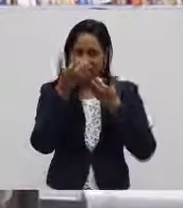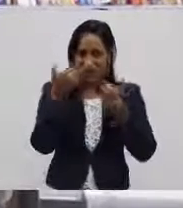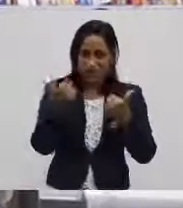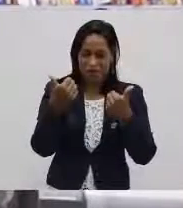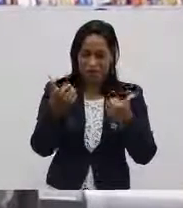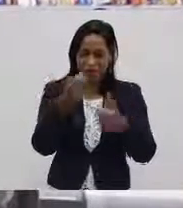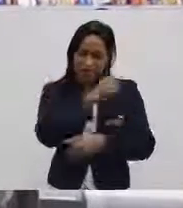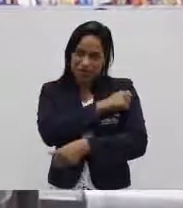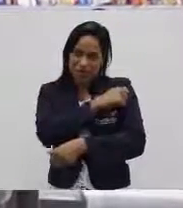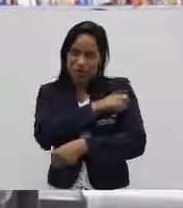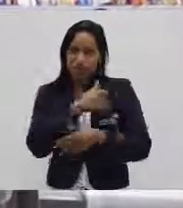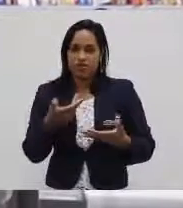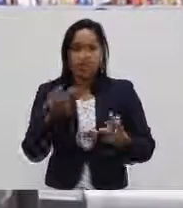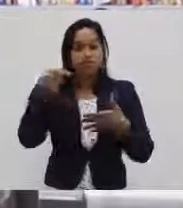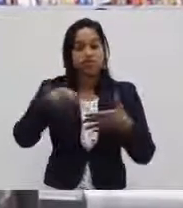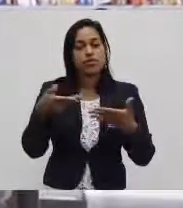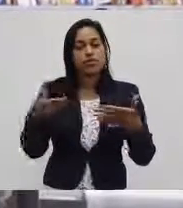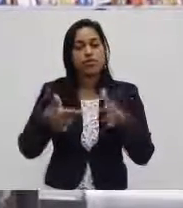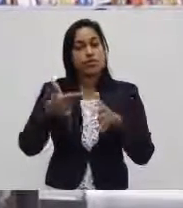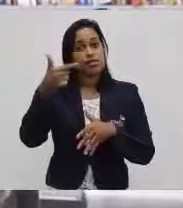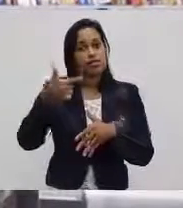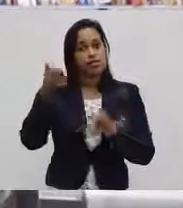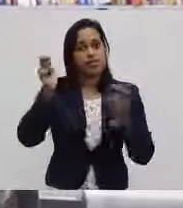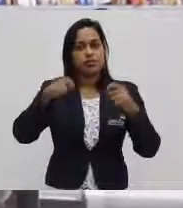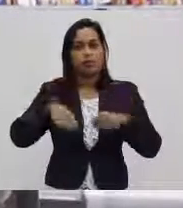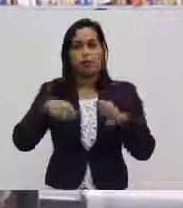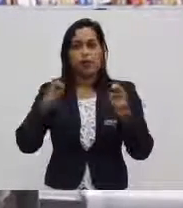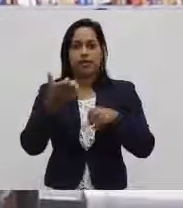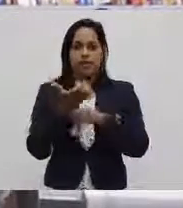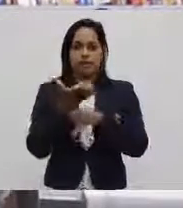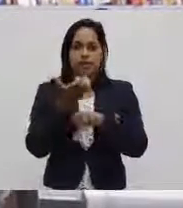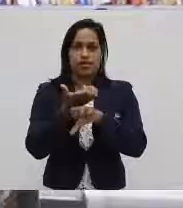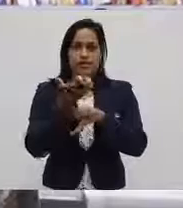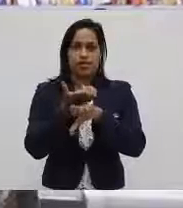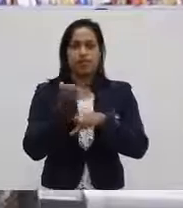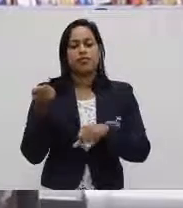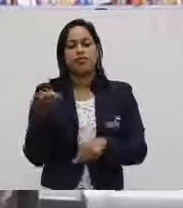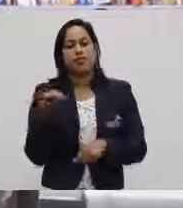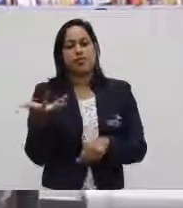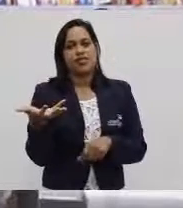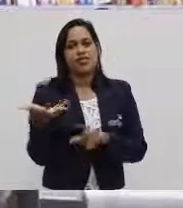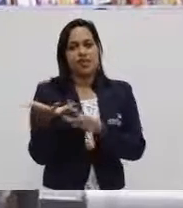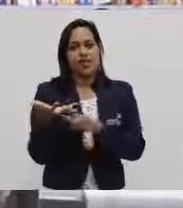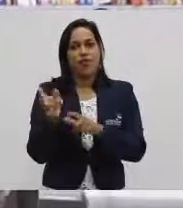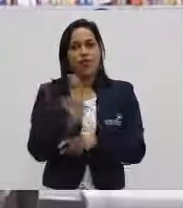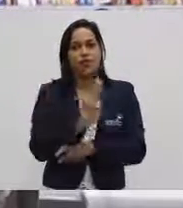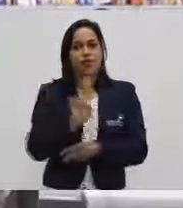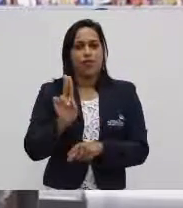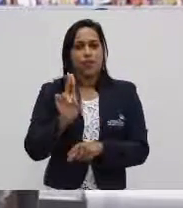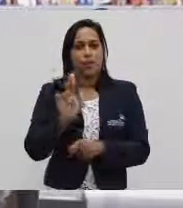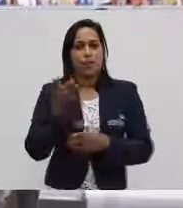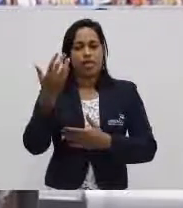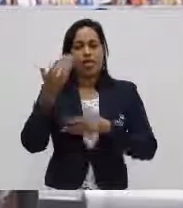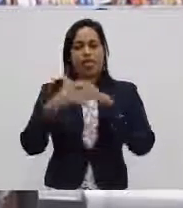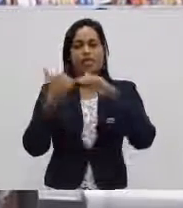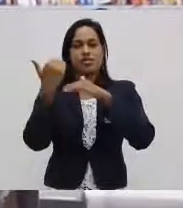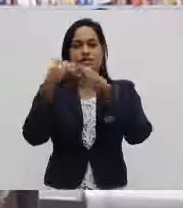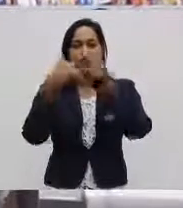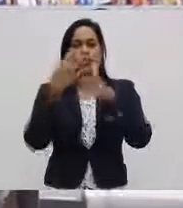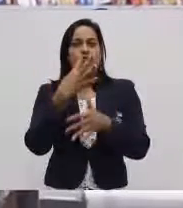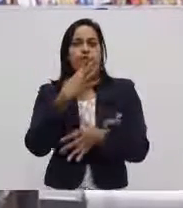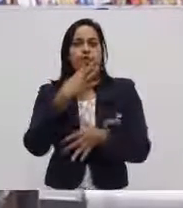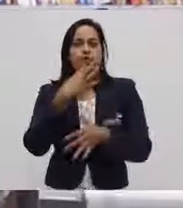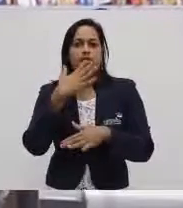bem? Estamos aqui na segunda competência da disciplina de produção. Chama-se Desenvolver o conhecimento